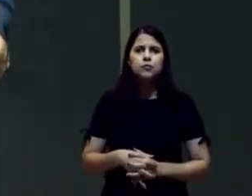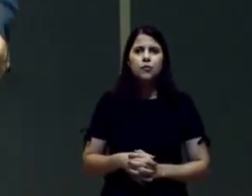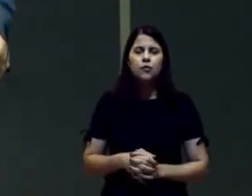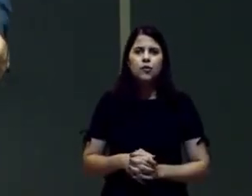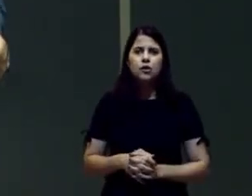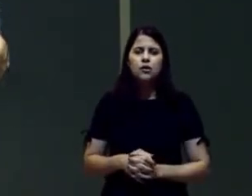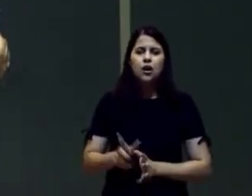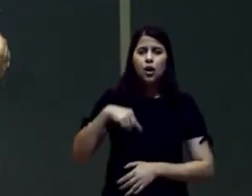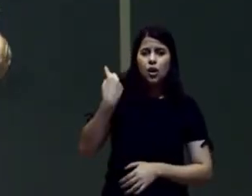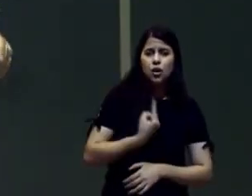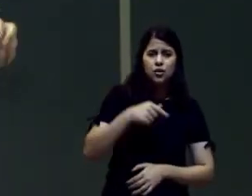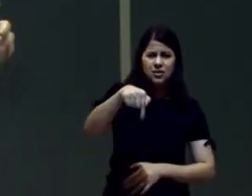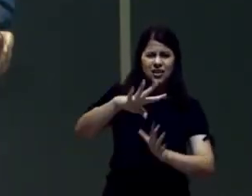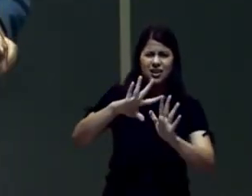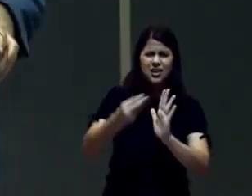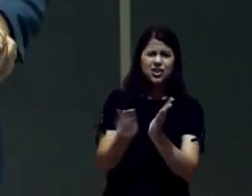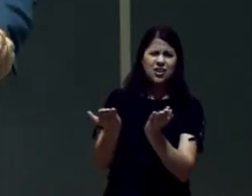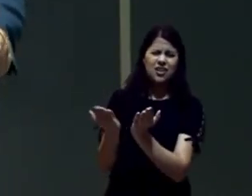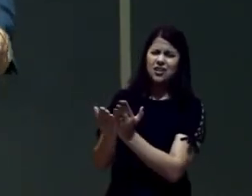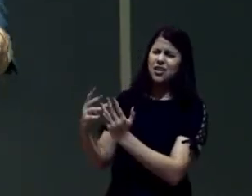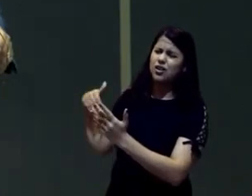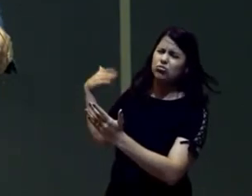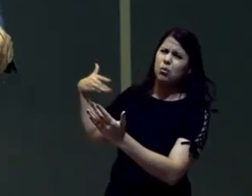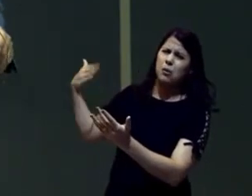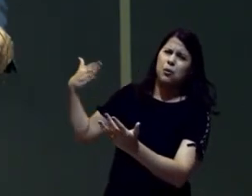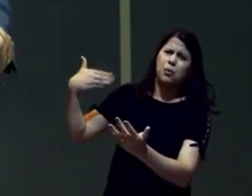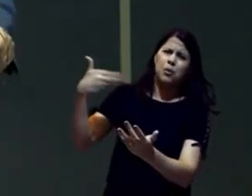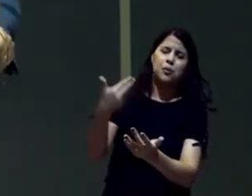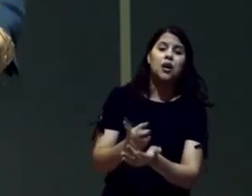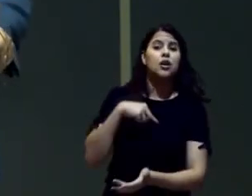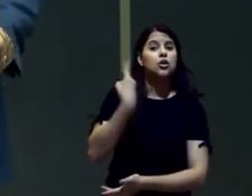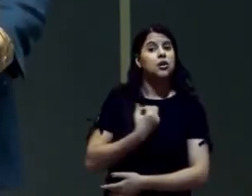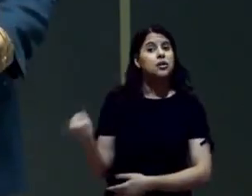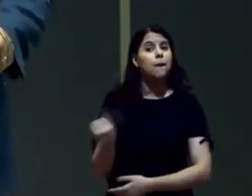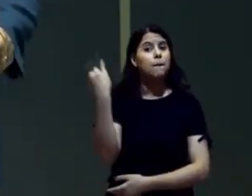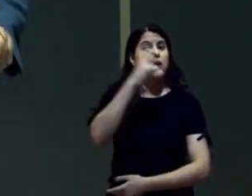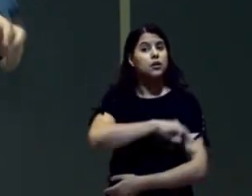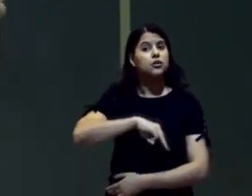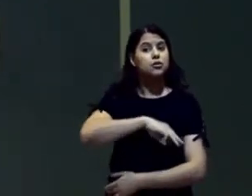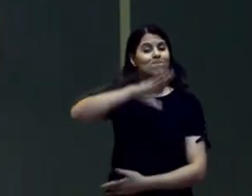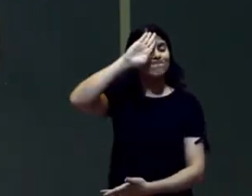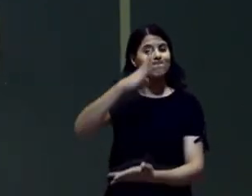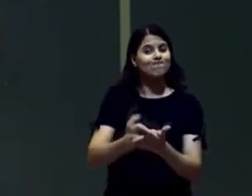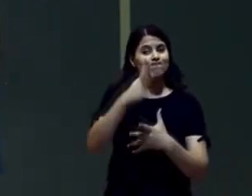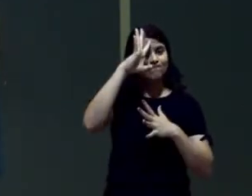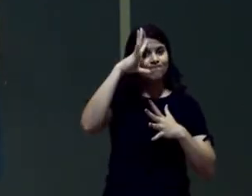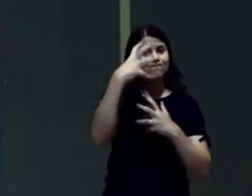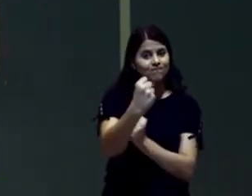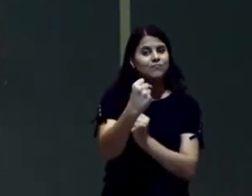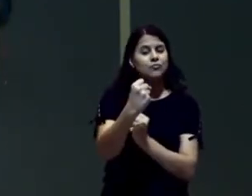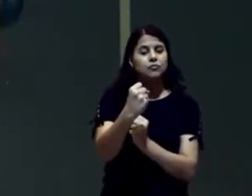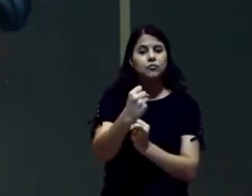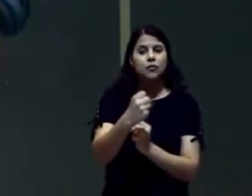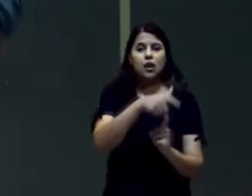que estamos na igreja há mais tempo, nós precisamos continuar acreditando em missões. Quem está escrevendo esse testamento